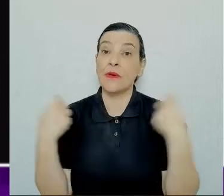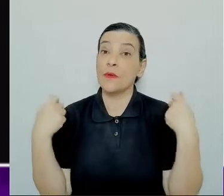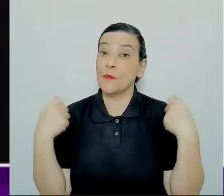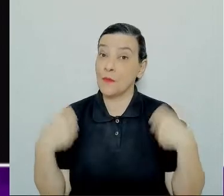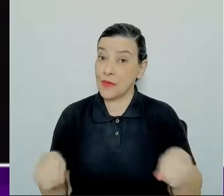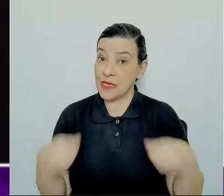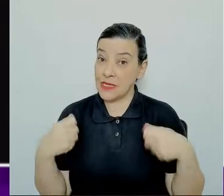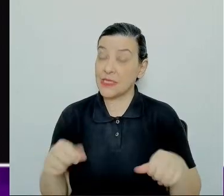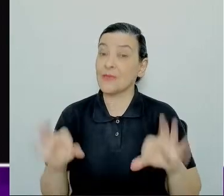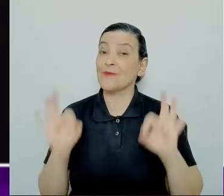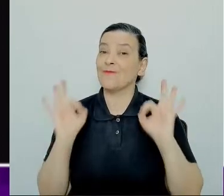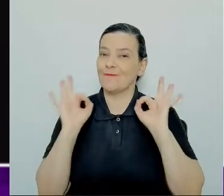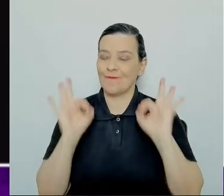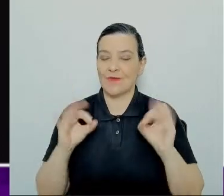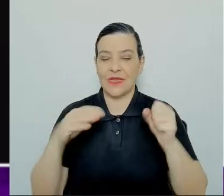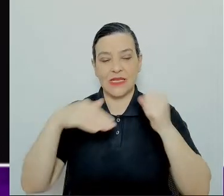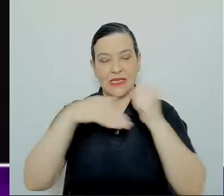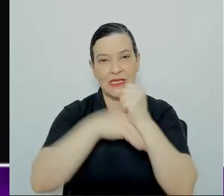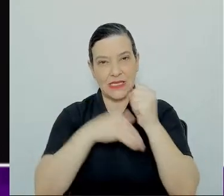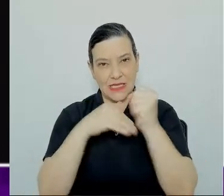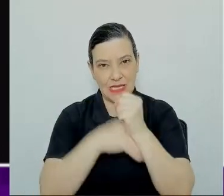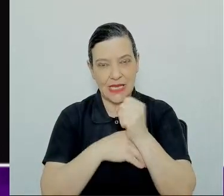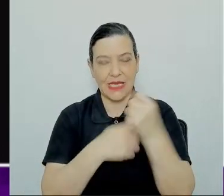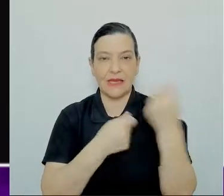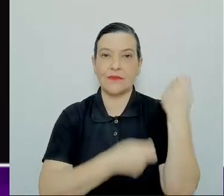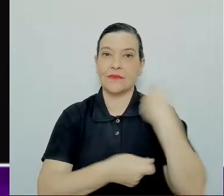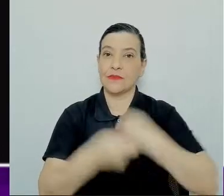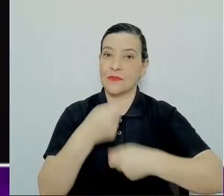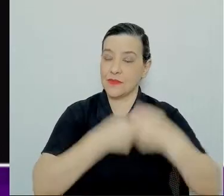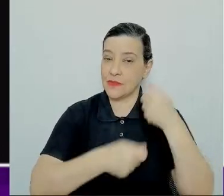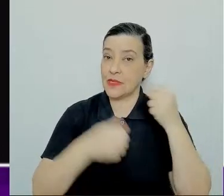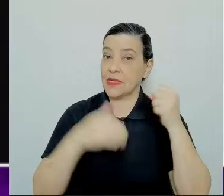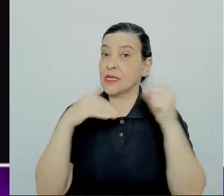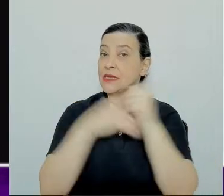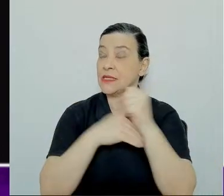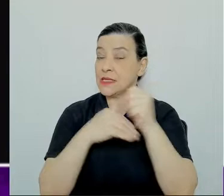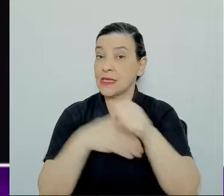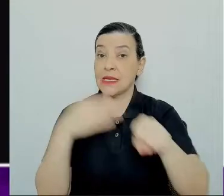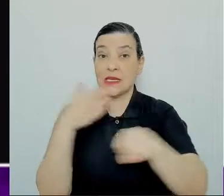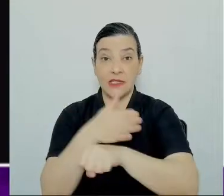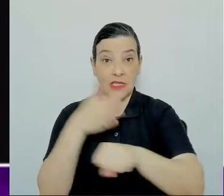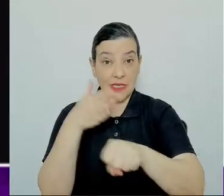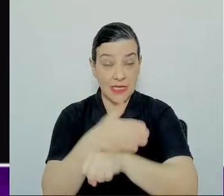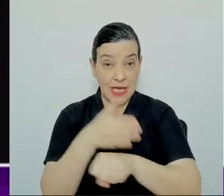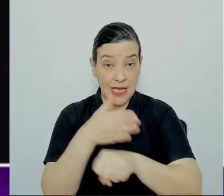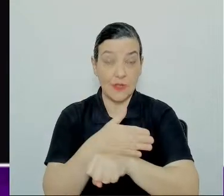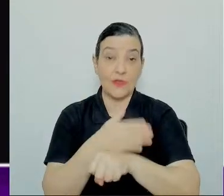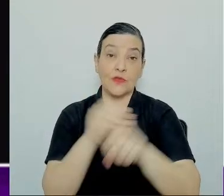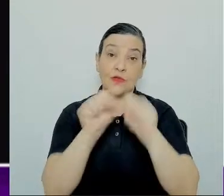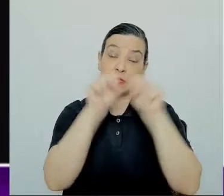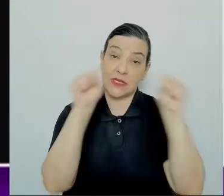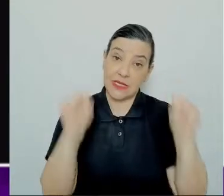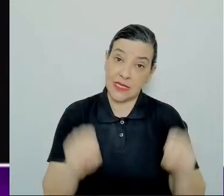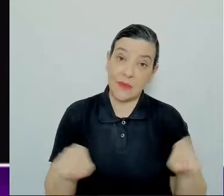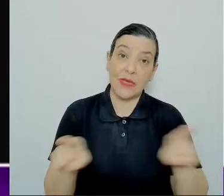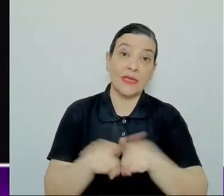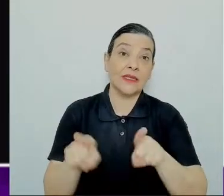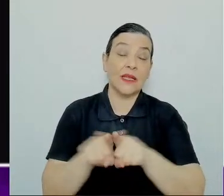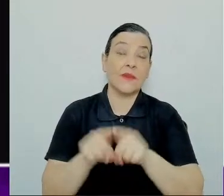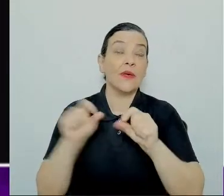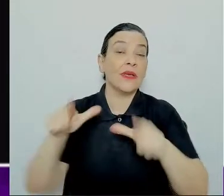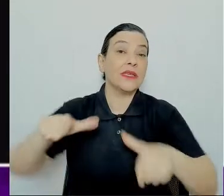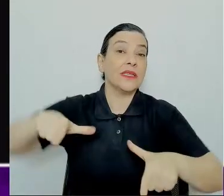que senhas de administradores, senhas de acesso à aplicação, certificados